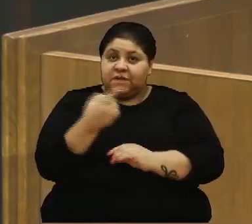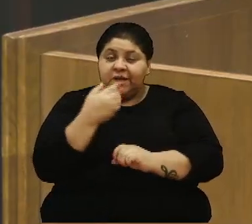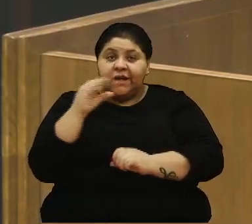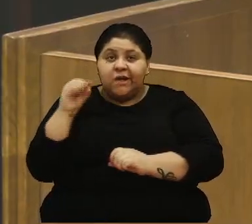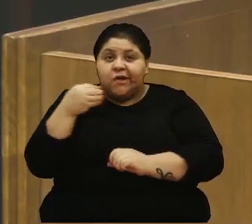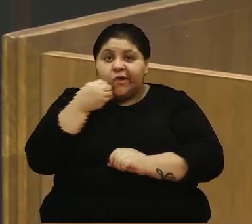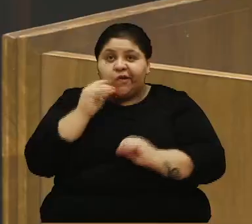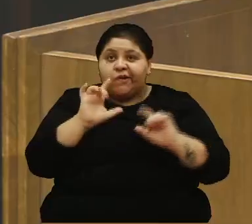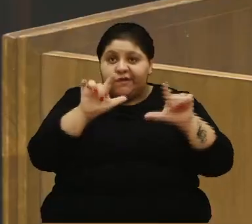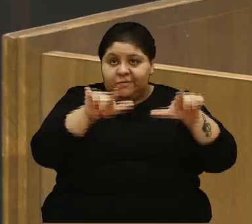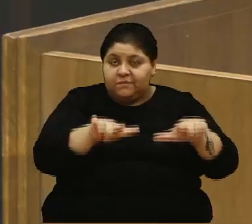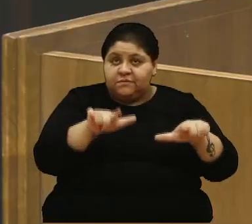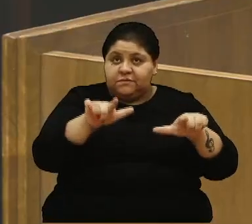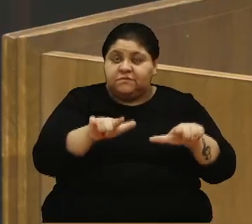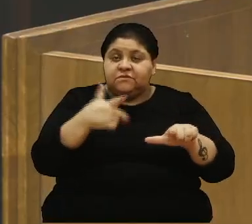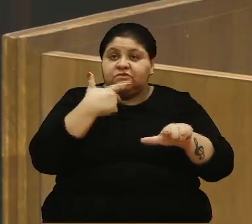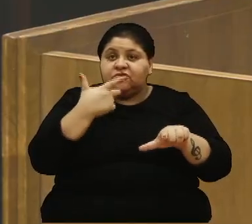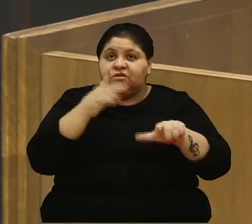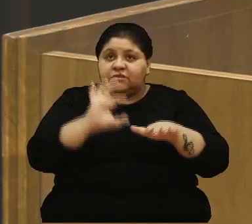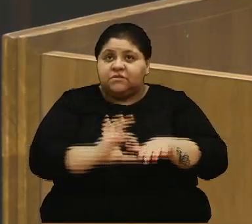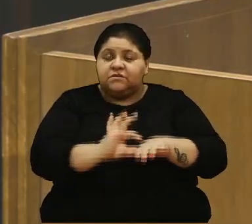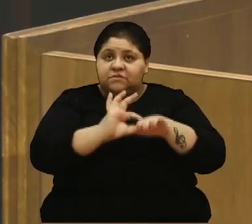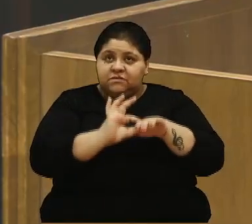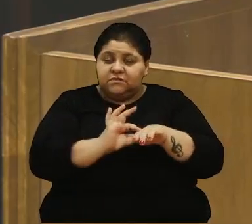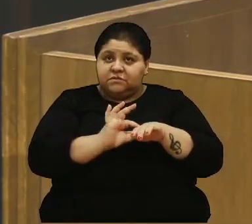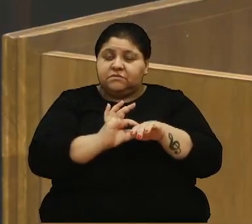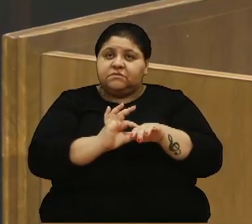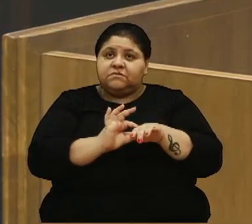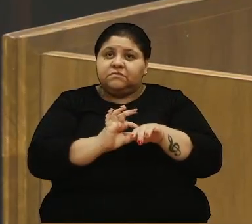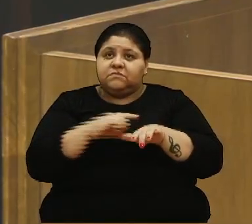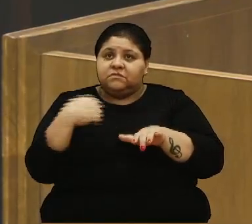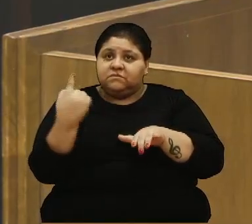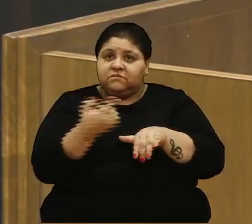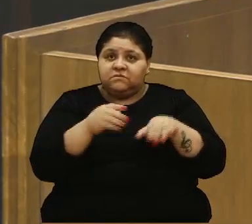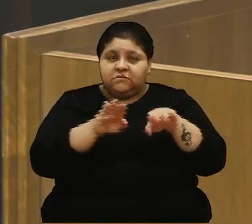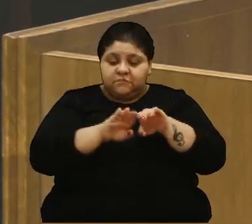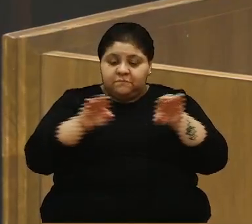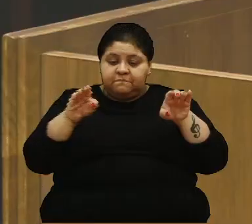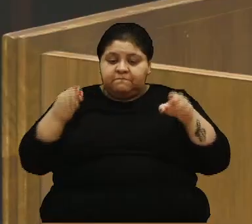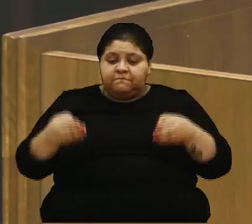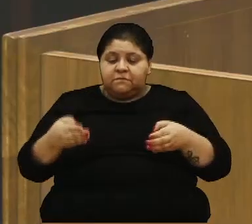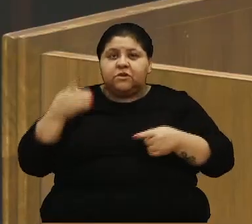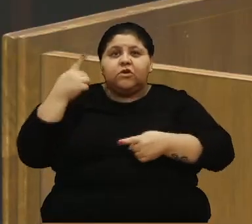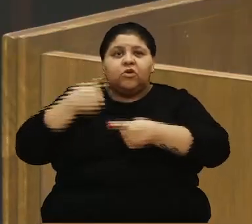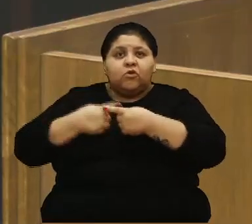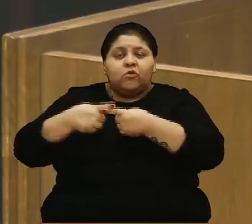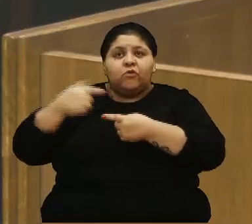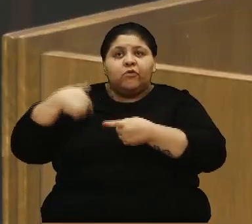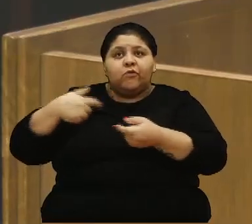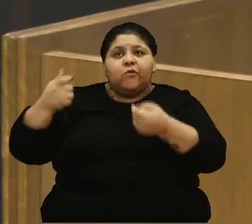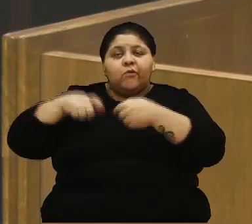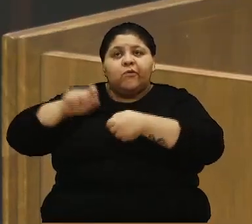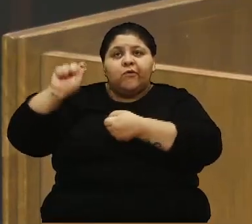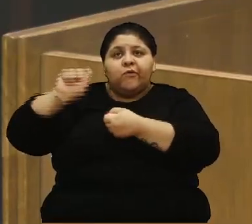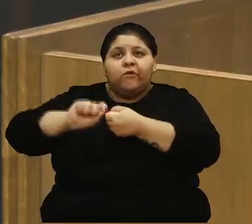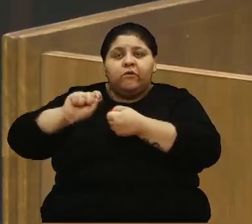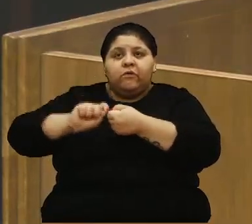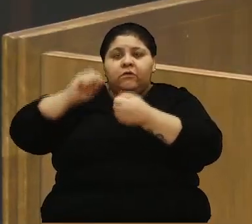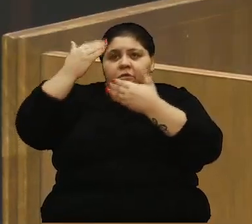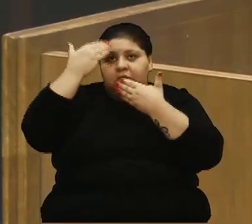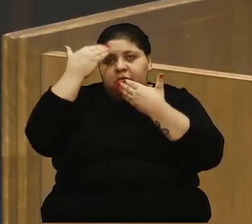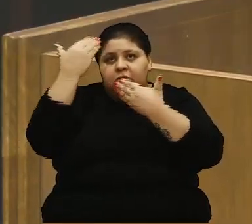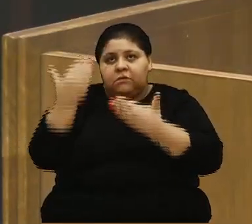esse espaço de declaração, né, da liderança da nossa bancada, porque eu preciso fazer um